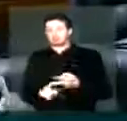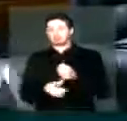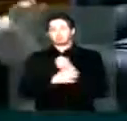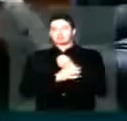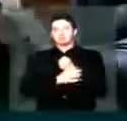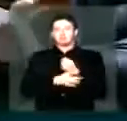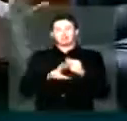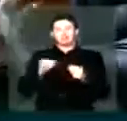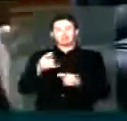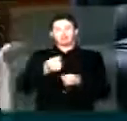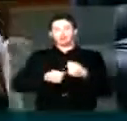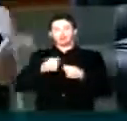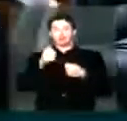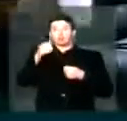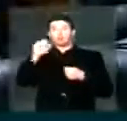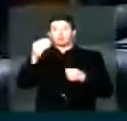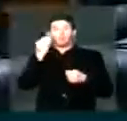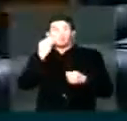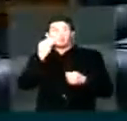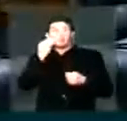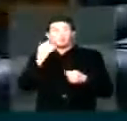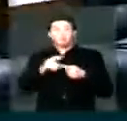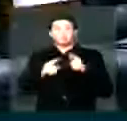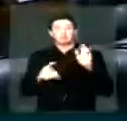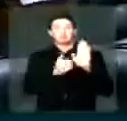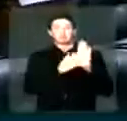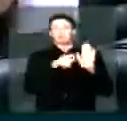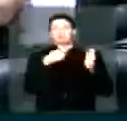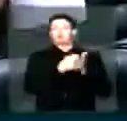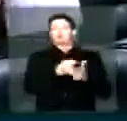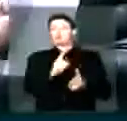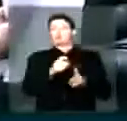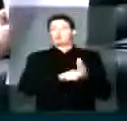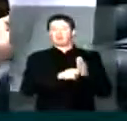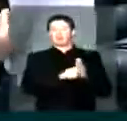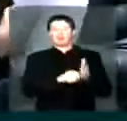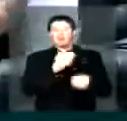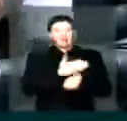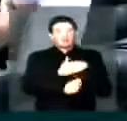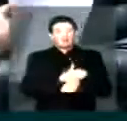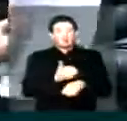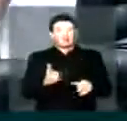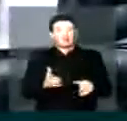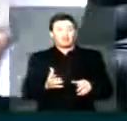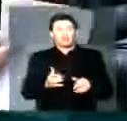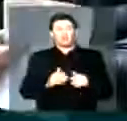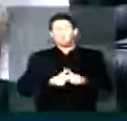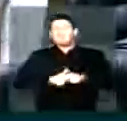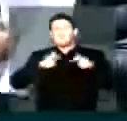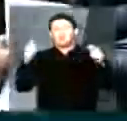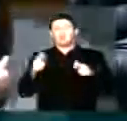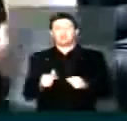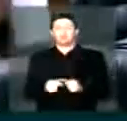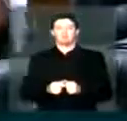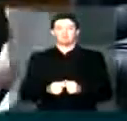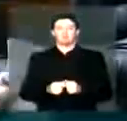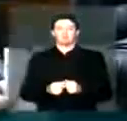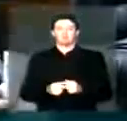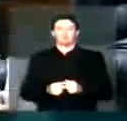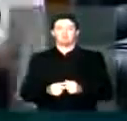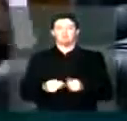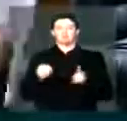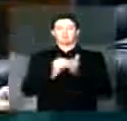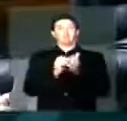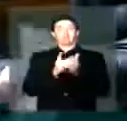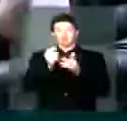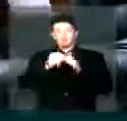vai economizar 18 bilhões. E aqui nós temos a sonegação fiscal na prática. Grande esmagadora maioria é sonegação, evasão